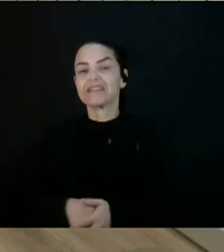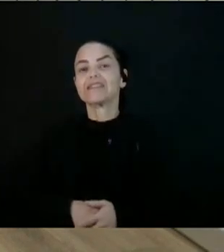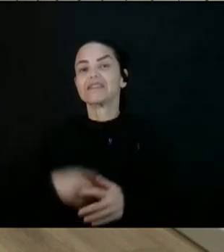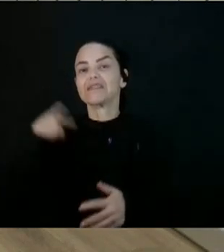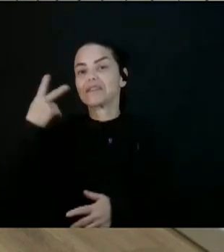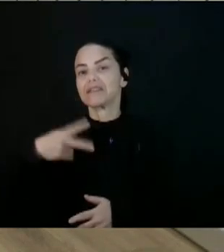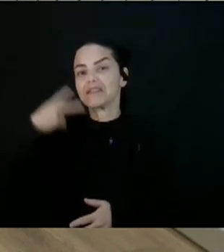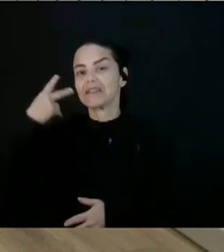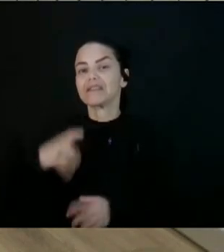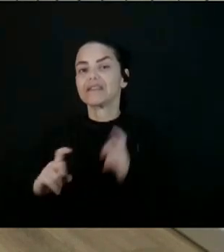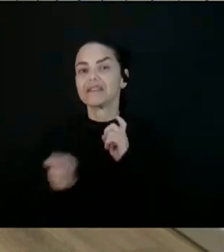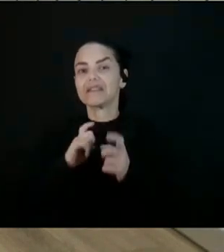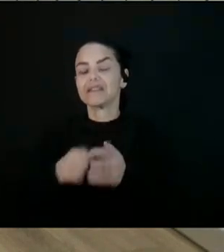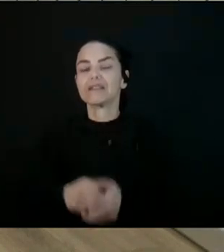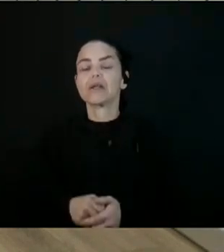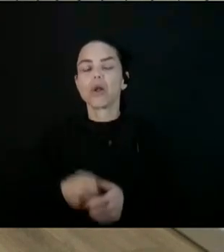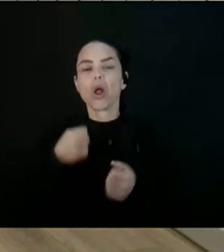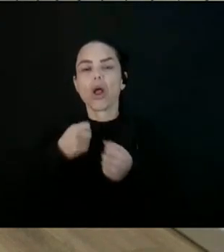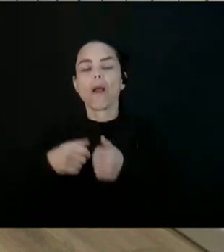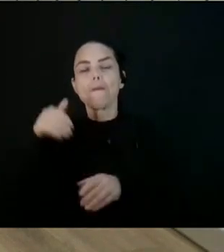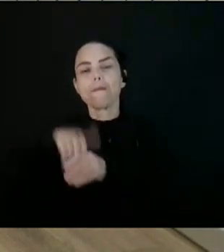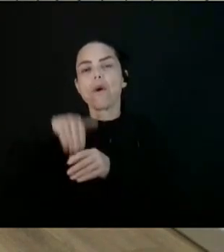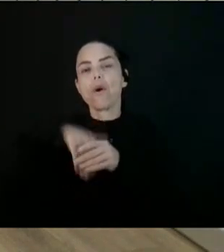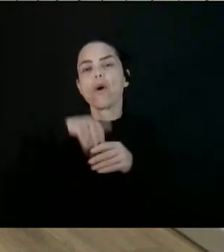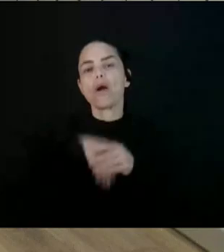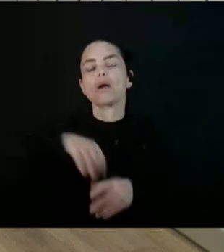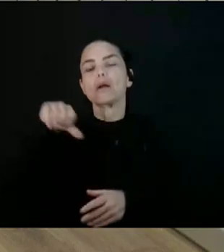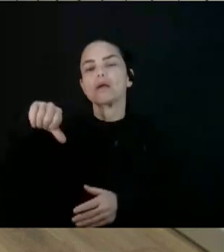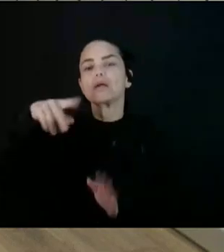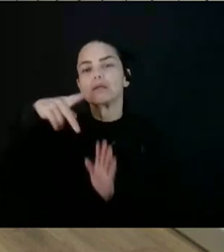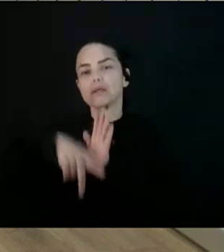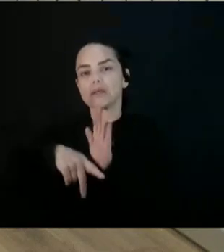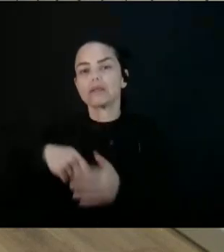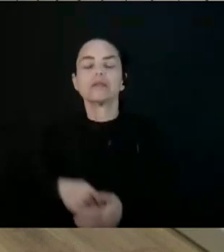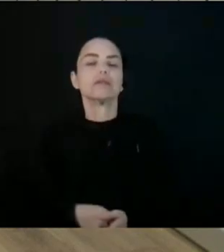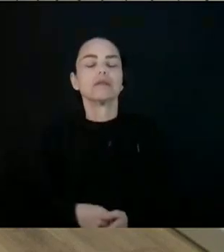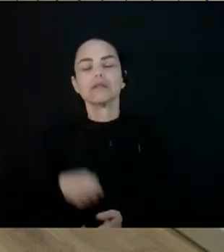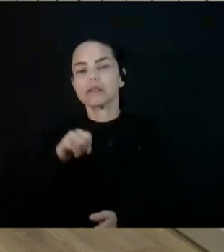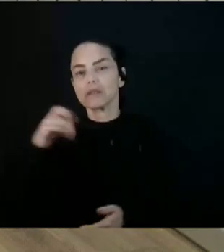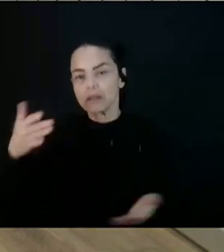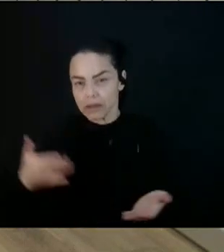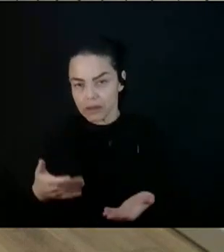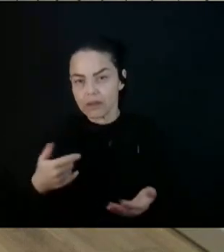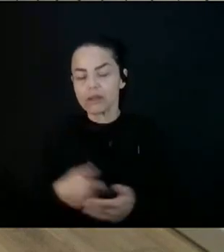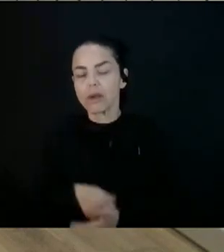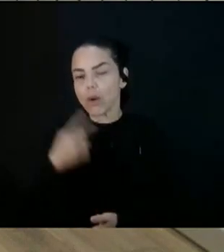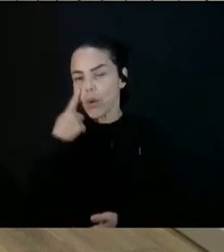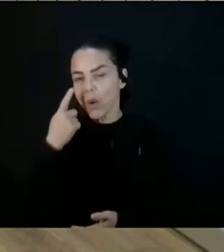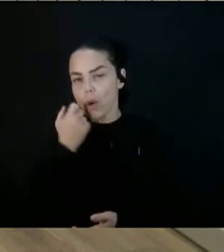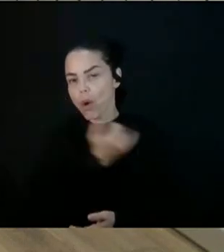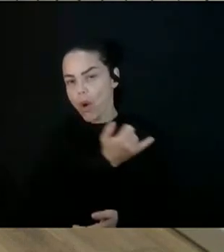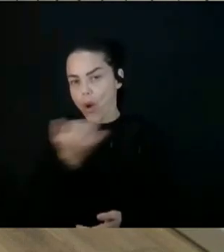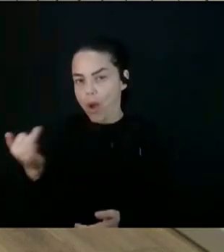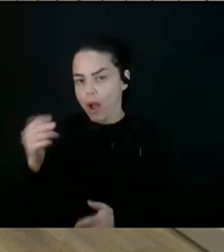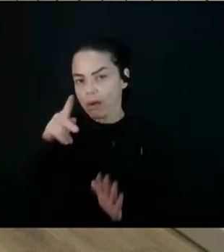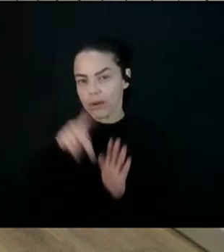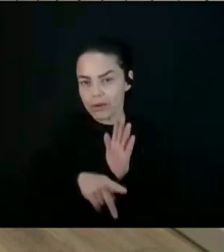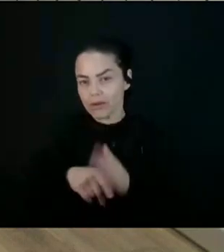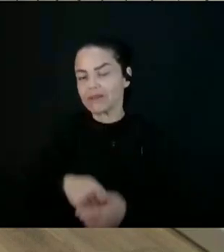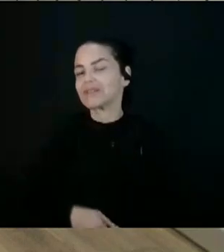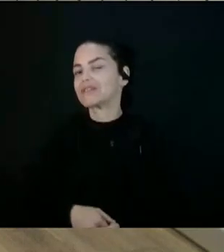reunir para discutir e votar os 9 projetos. Se você já quiser conferir quais são estes projetos, é só entrar